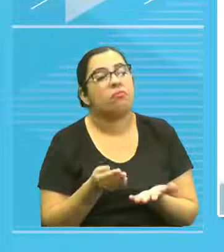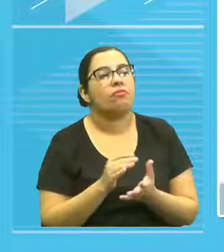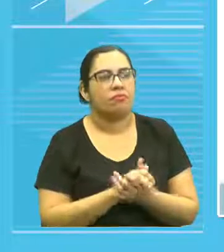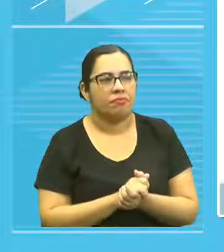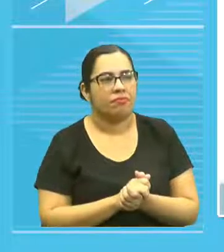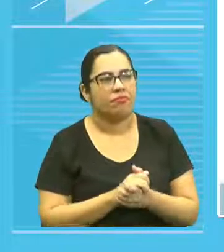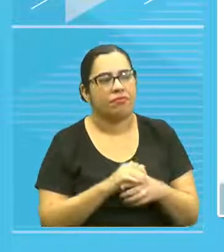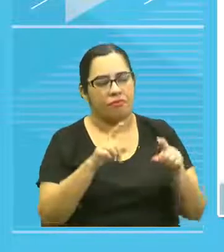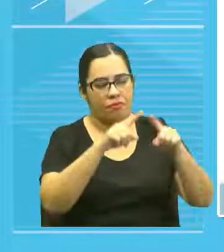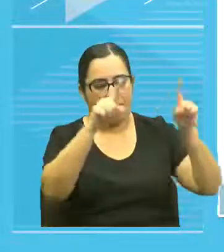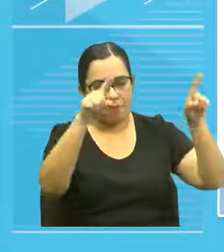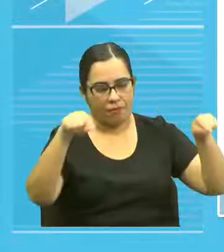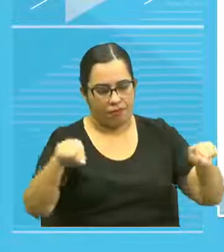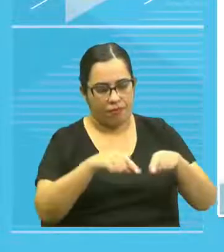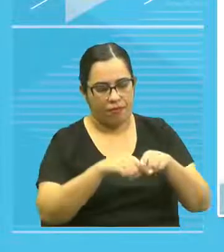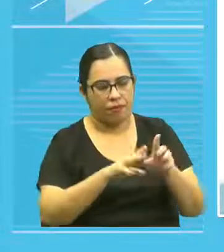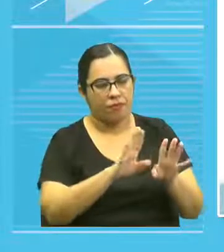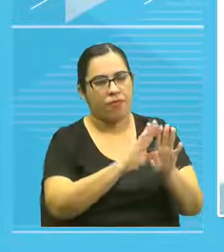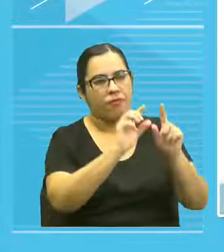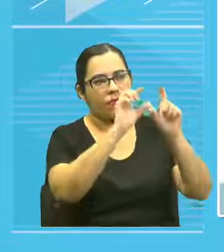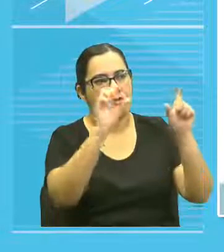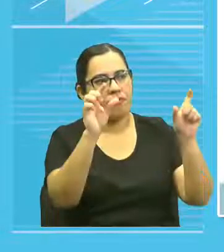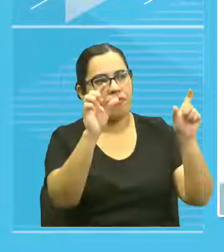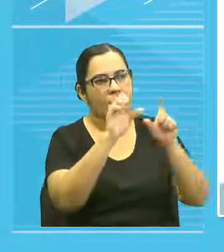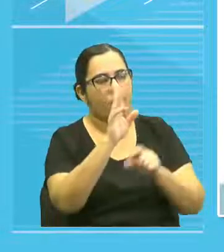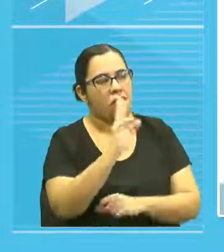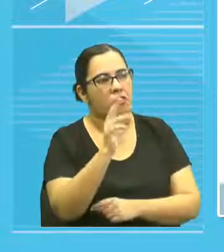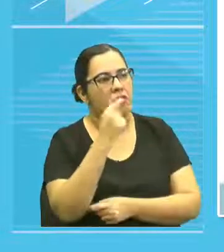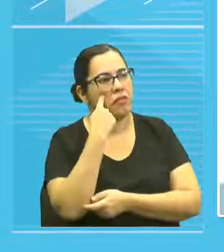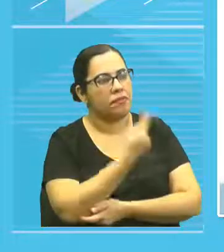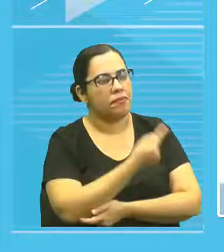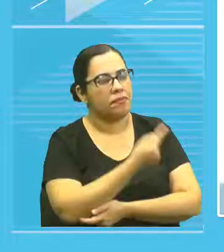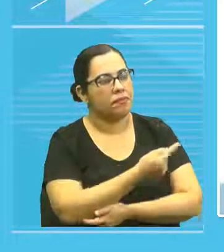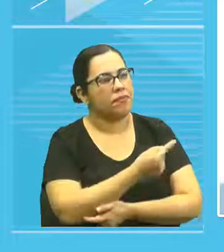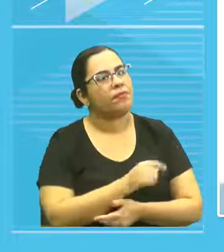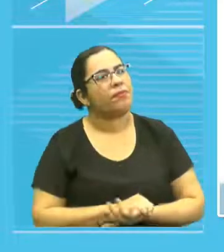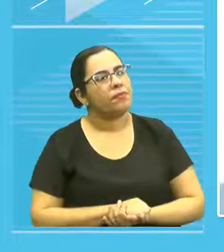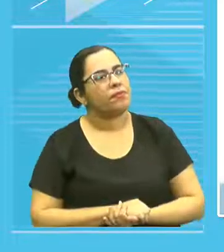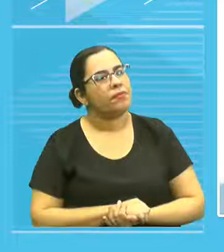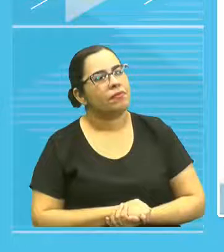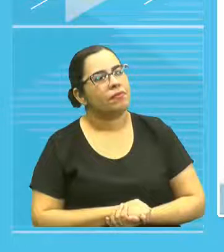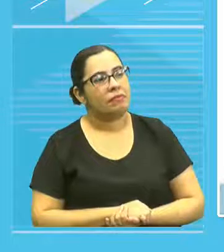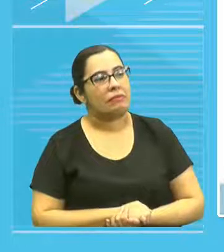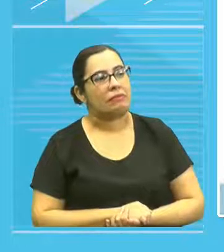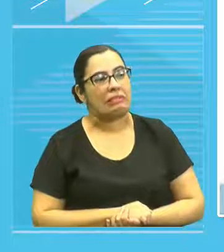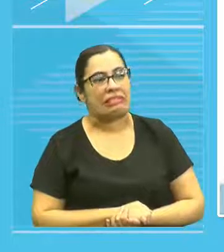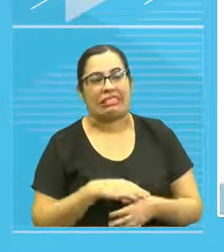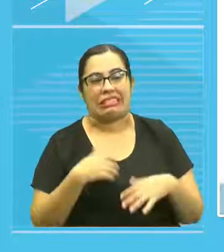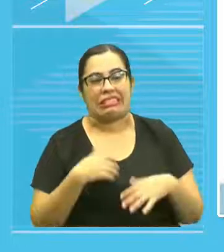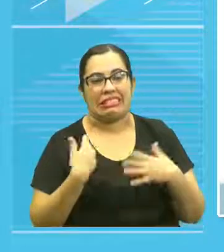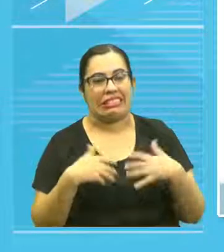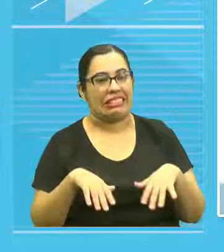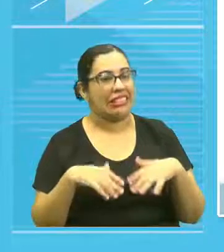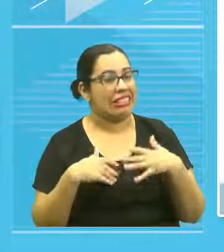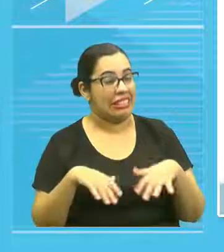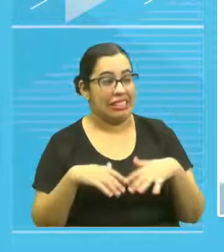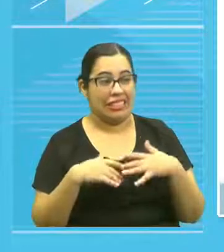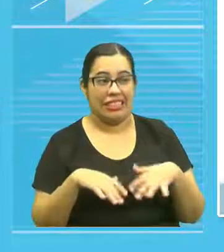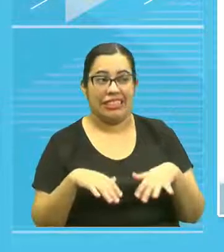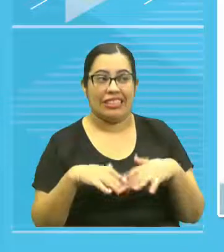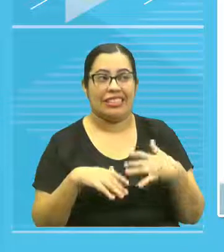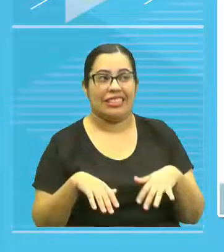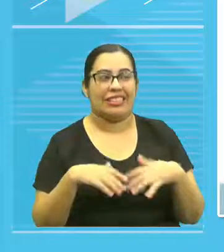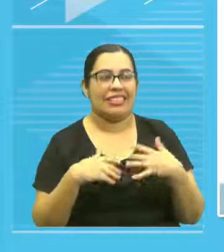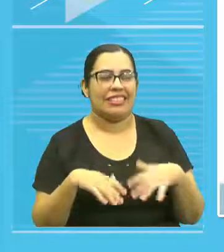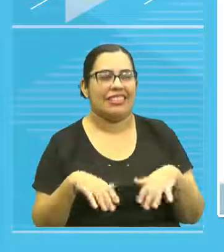na porta do quartinho que ele guarda os alimentos e despensa e enche graça ele